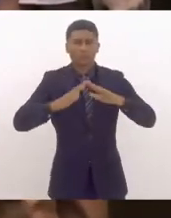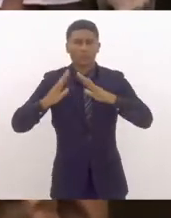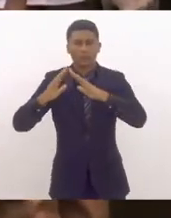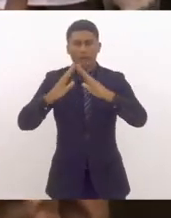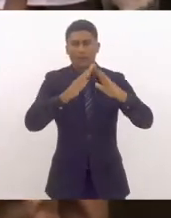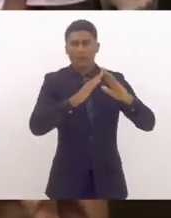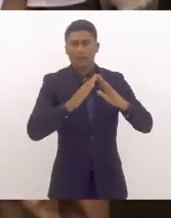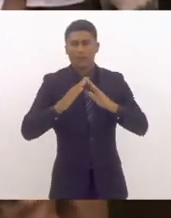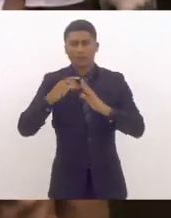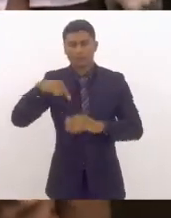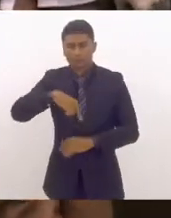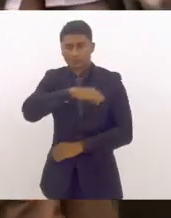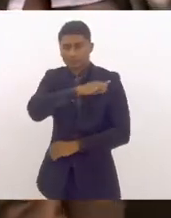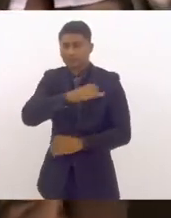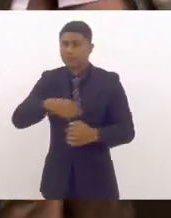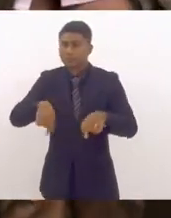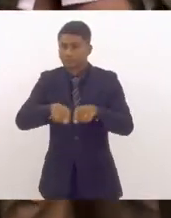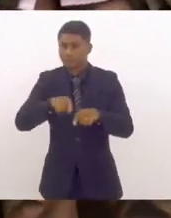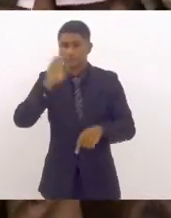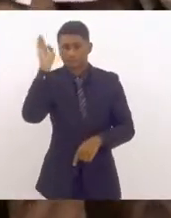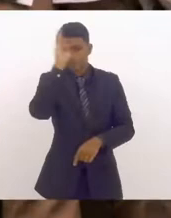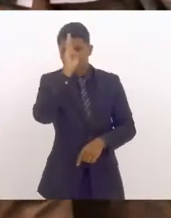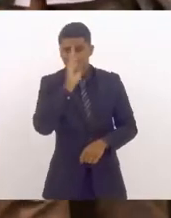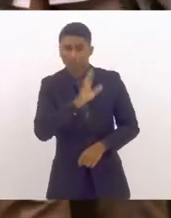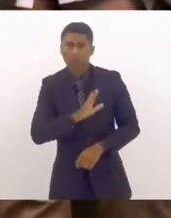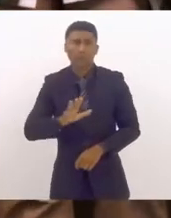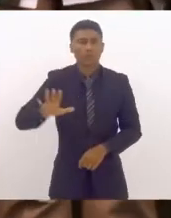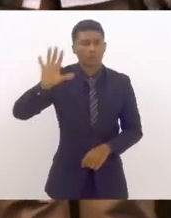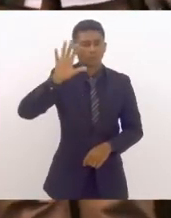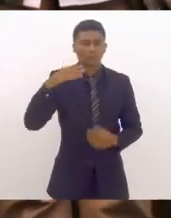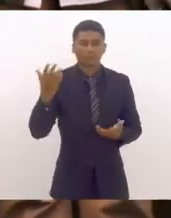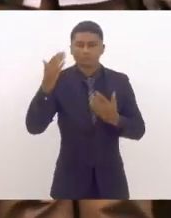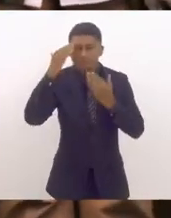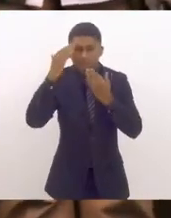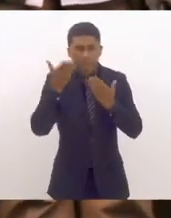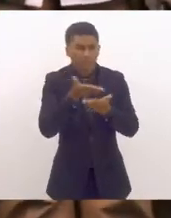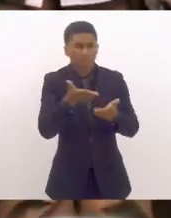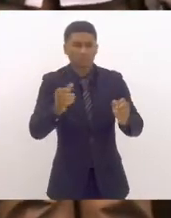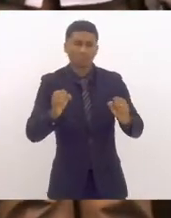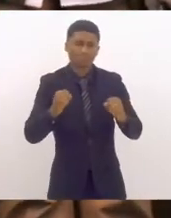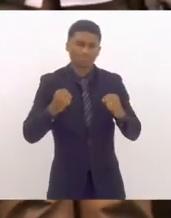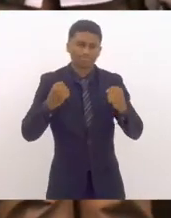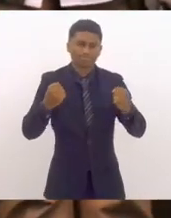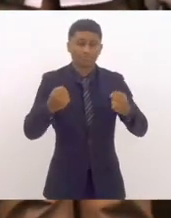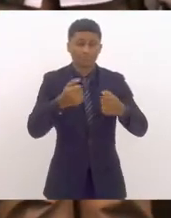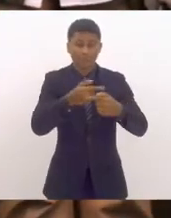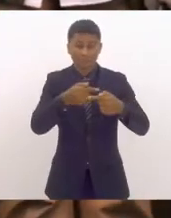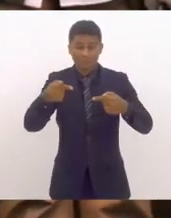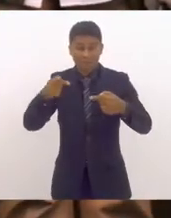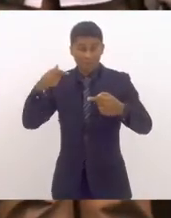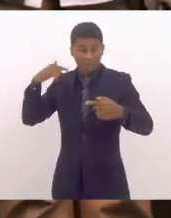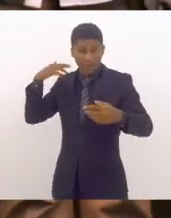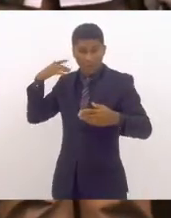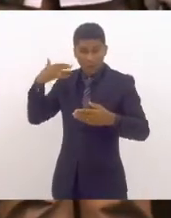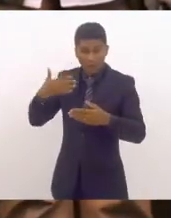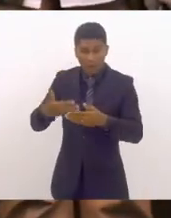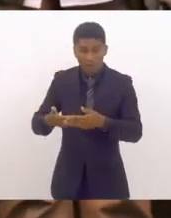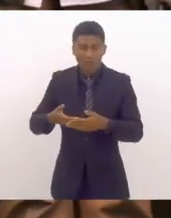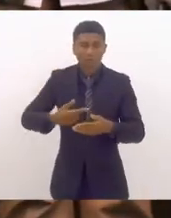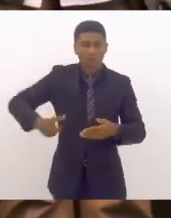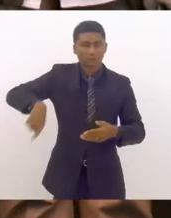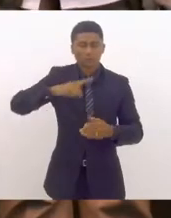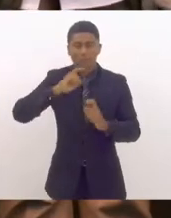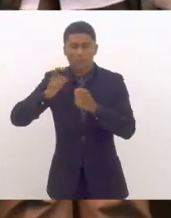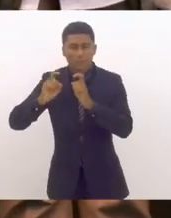Rio de Janeiro e por todo o Brasil. Então, eu quero agradecer o empenho de todos nessa última semana para que houvesse entendimento